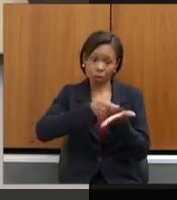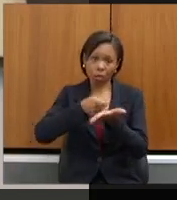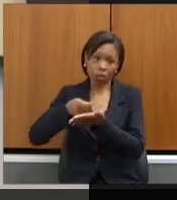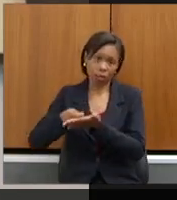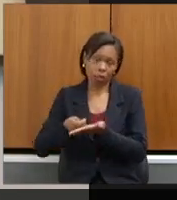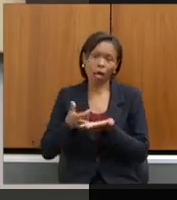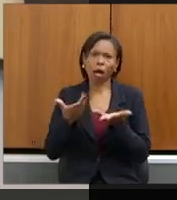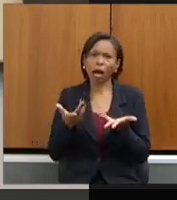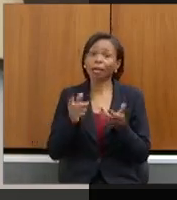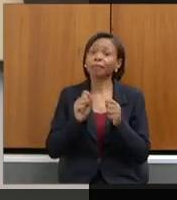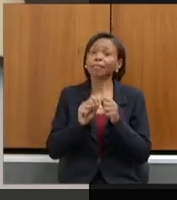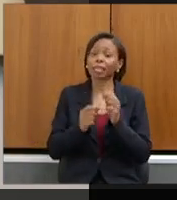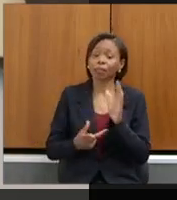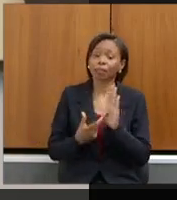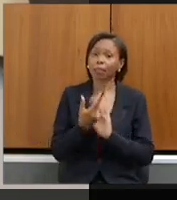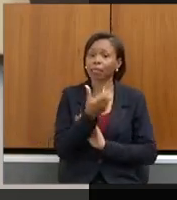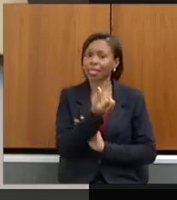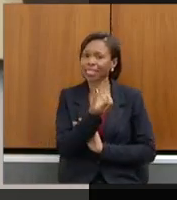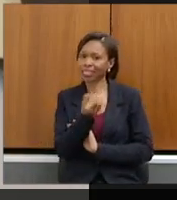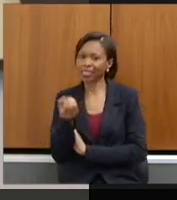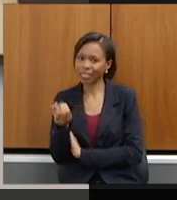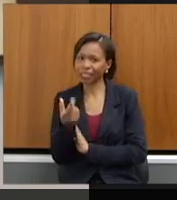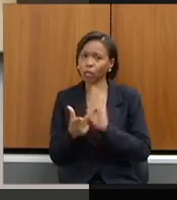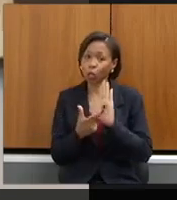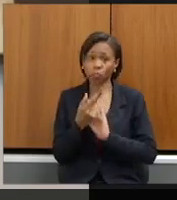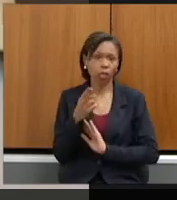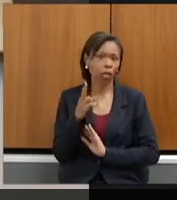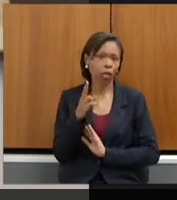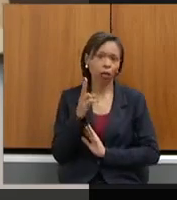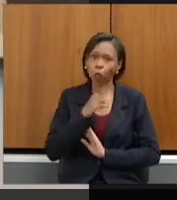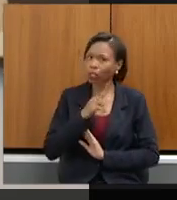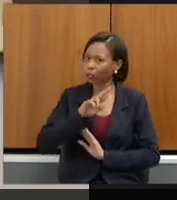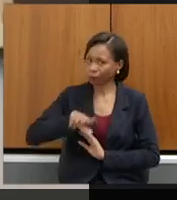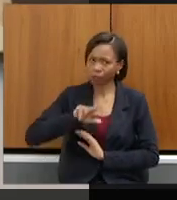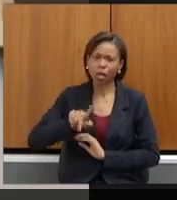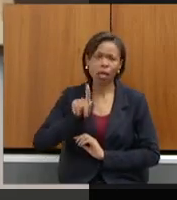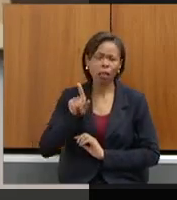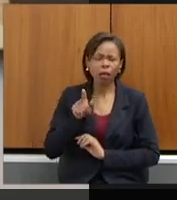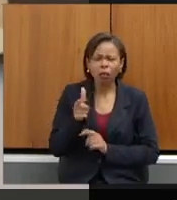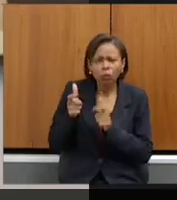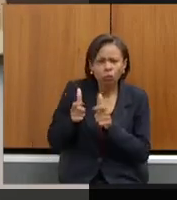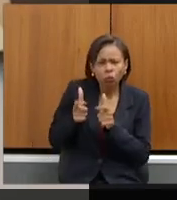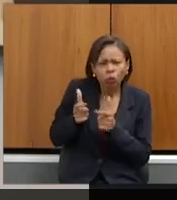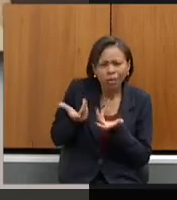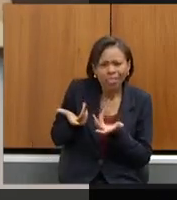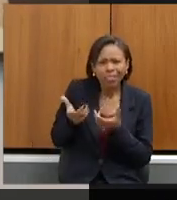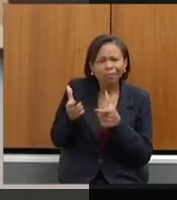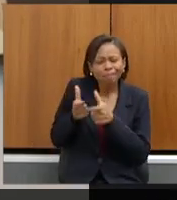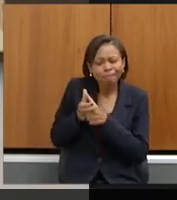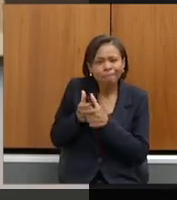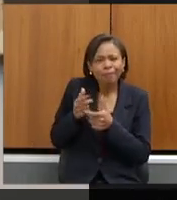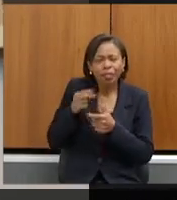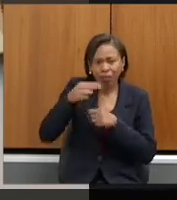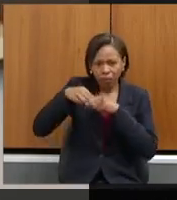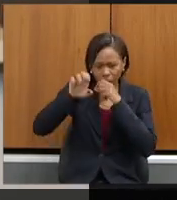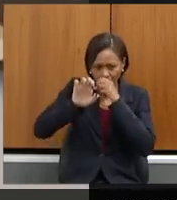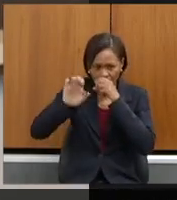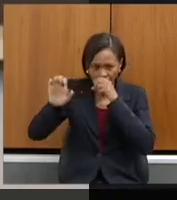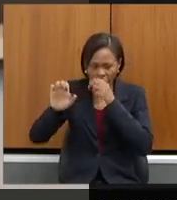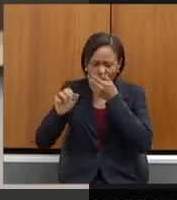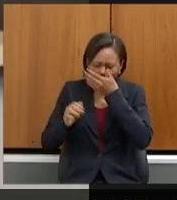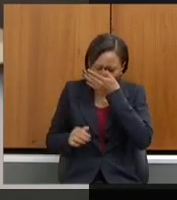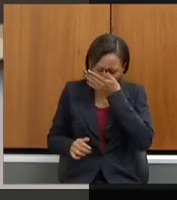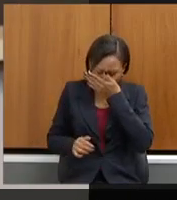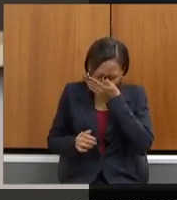fizeram então 600 cirurgias eletivas e lá é o cantinho do Noroeste que é muitas cidades pode ir para lá né lá já